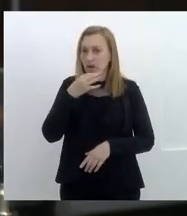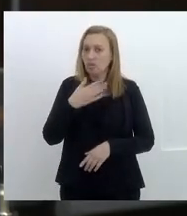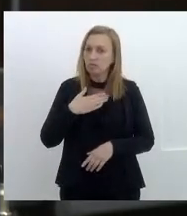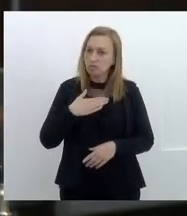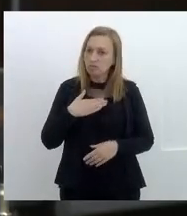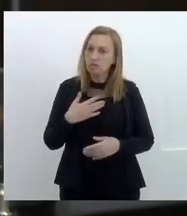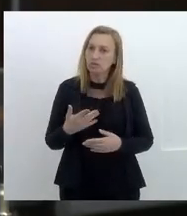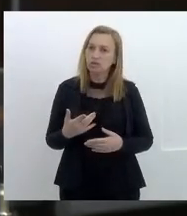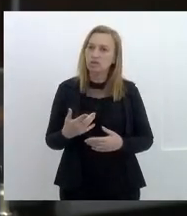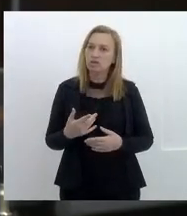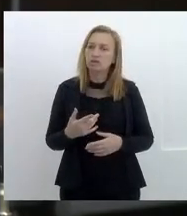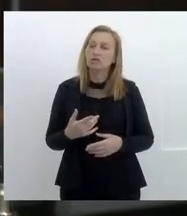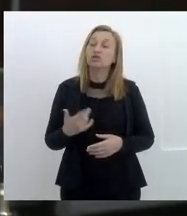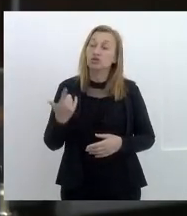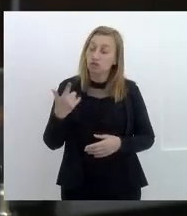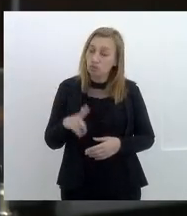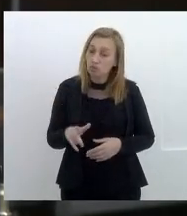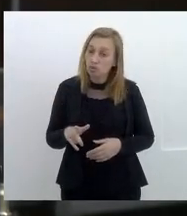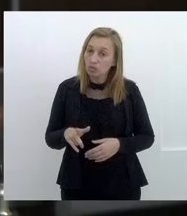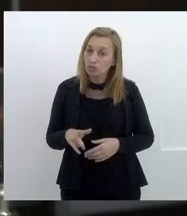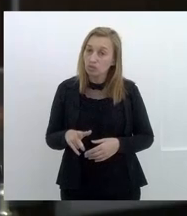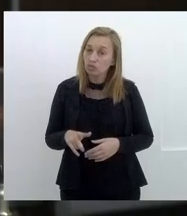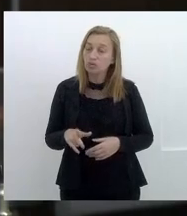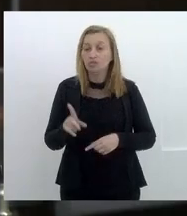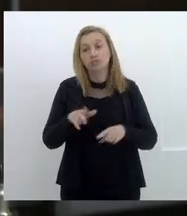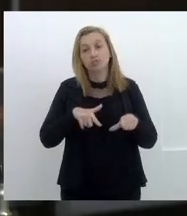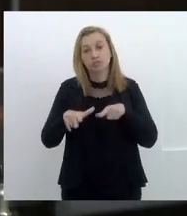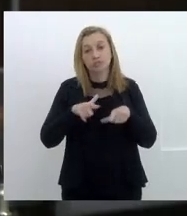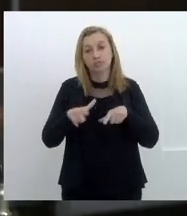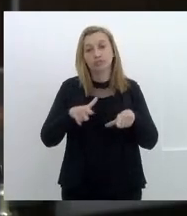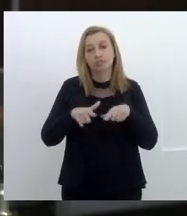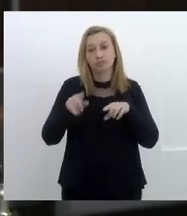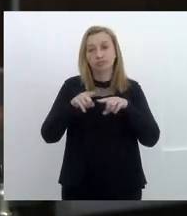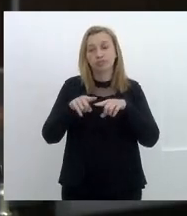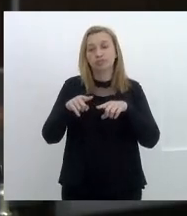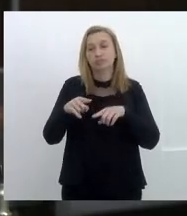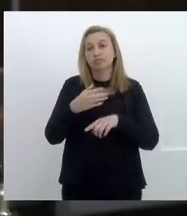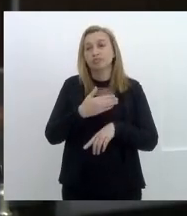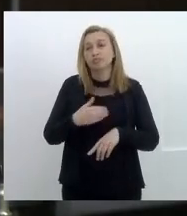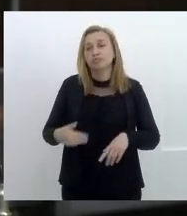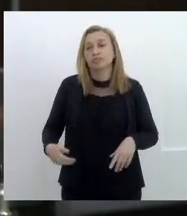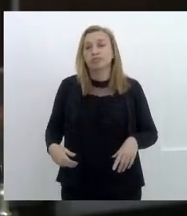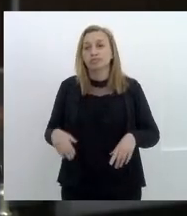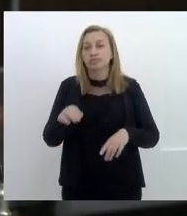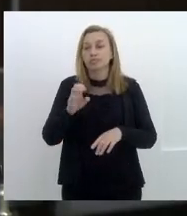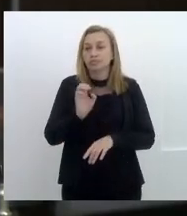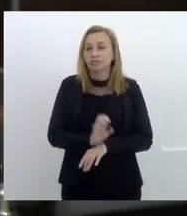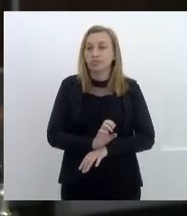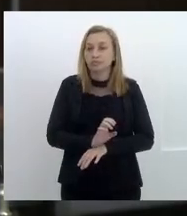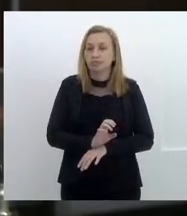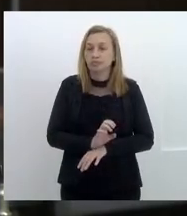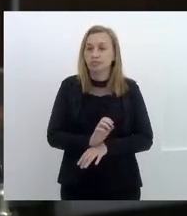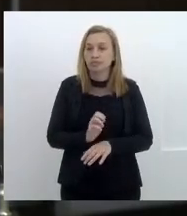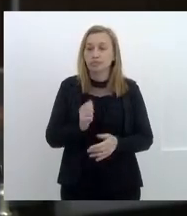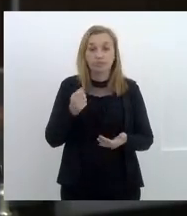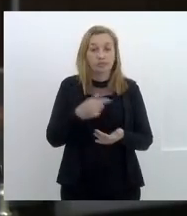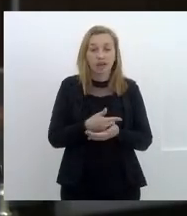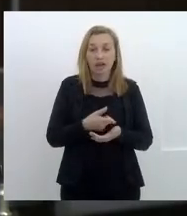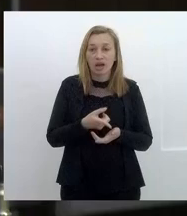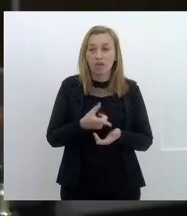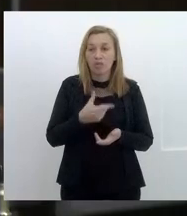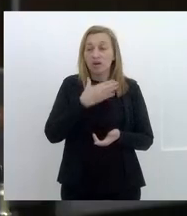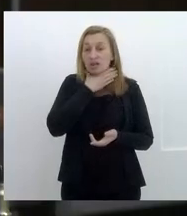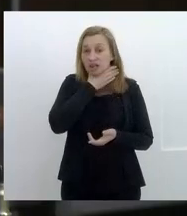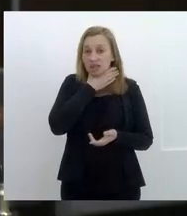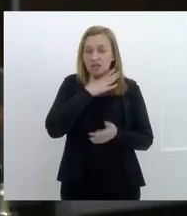impingir mais uma vez ao serviço público estadual a fa a falta de uma crise que não é Previdência o